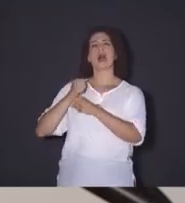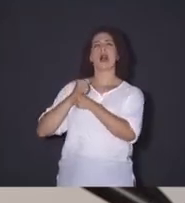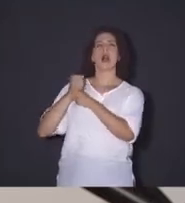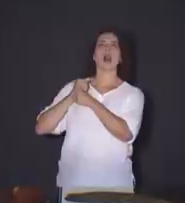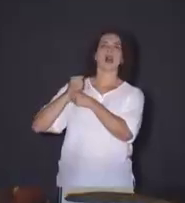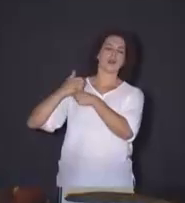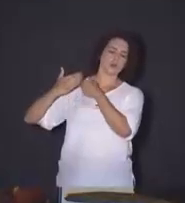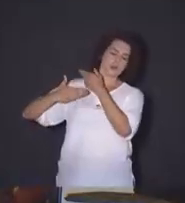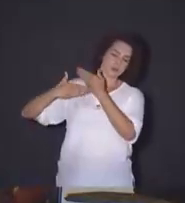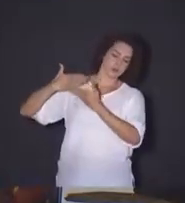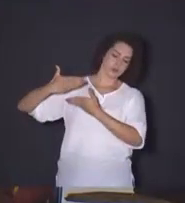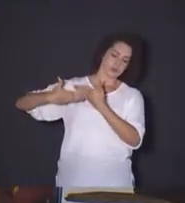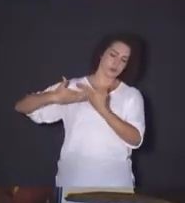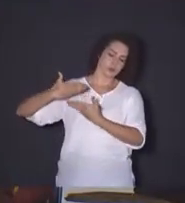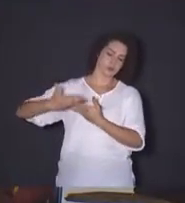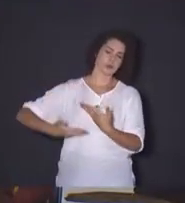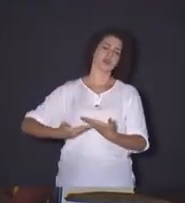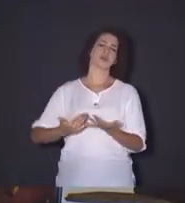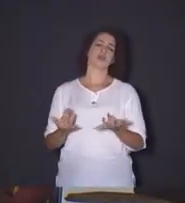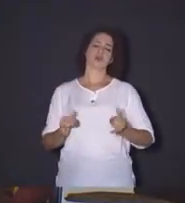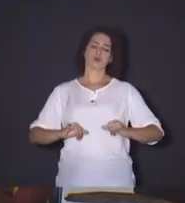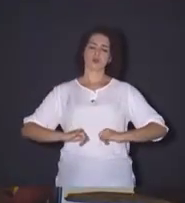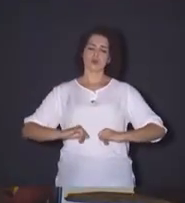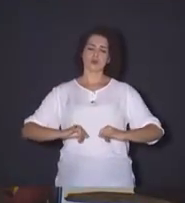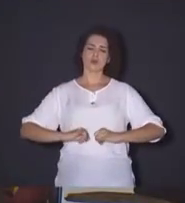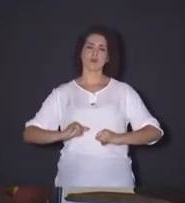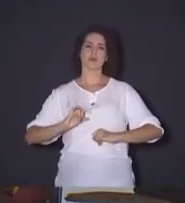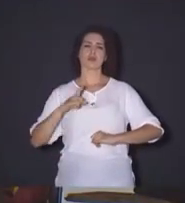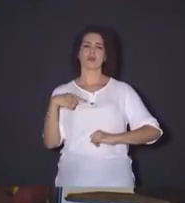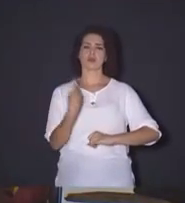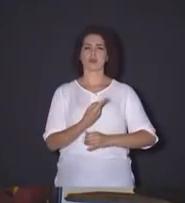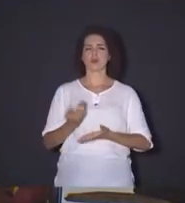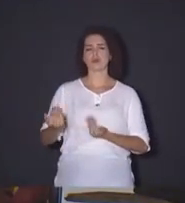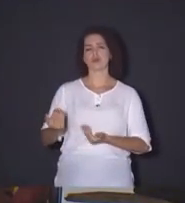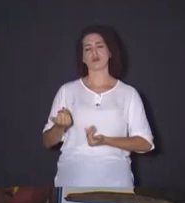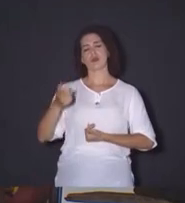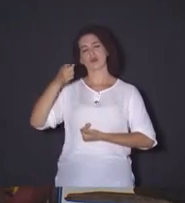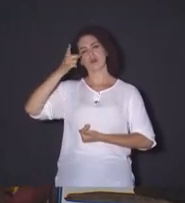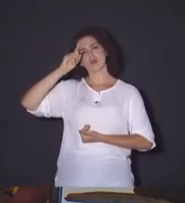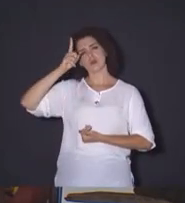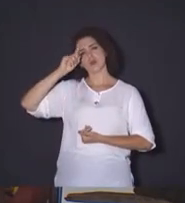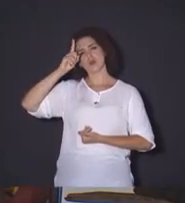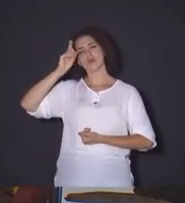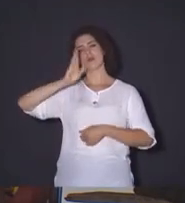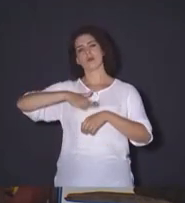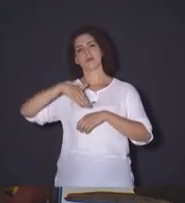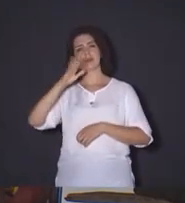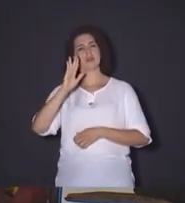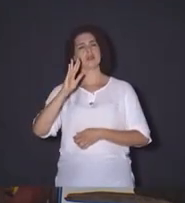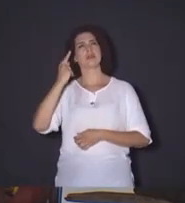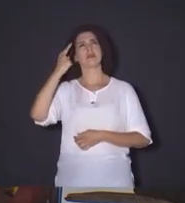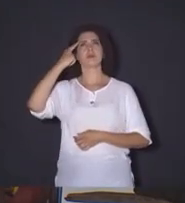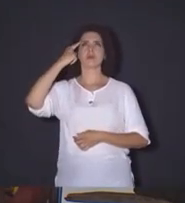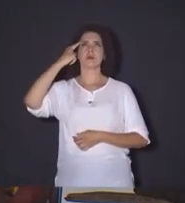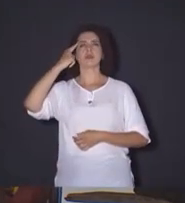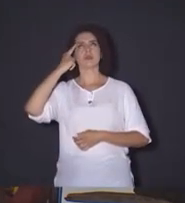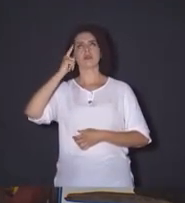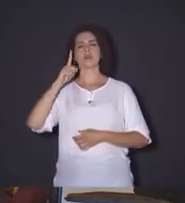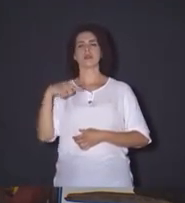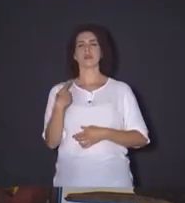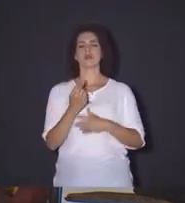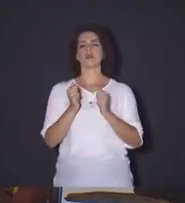anos com esse sofrimento que nossos jovens cada dia mais vem passando em pensarmos juntos